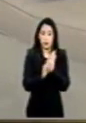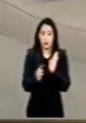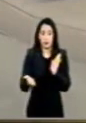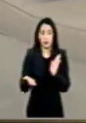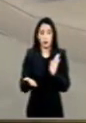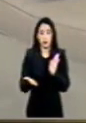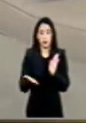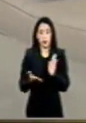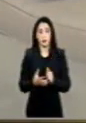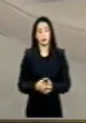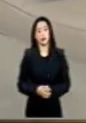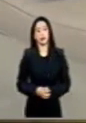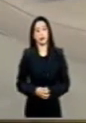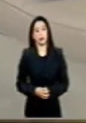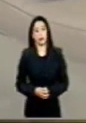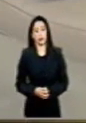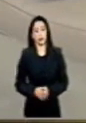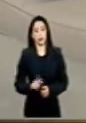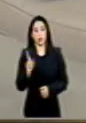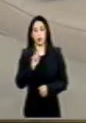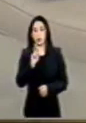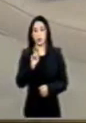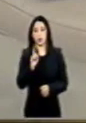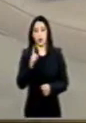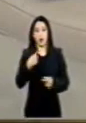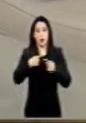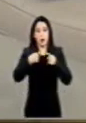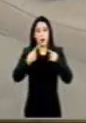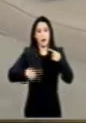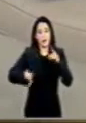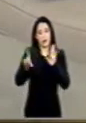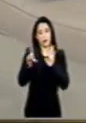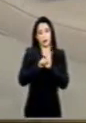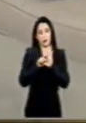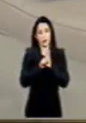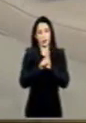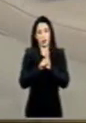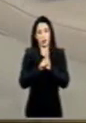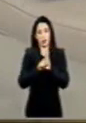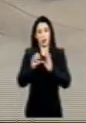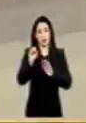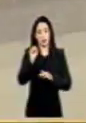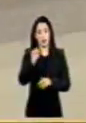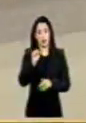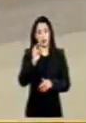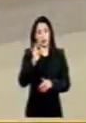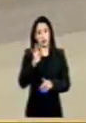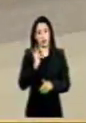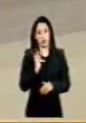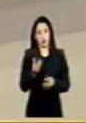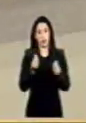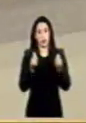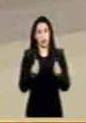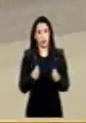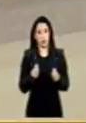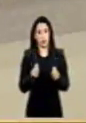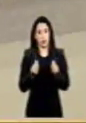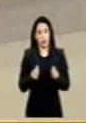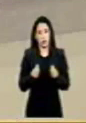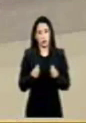de forma em que não é só ilegal por uma falta de autorização do Supremo, como foge, com todo